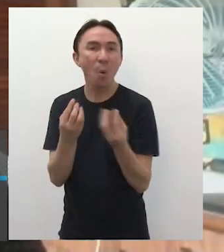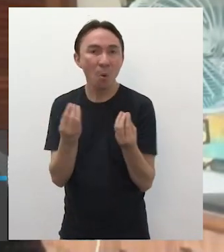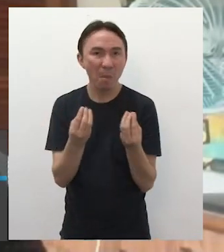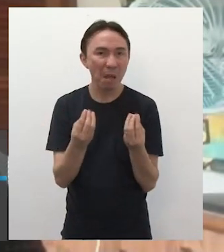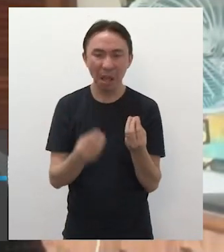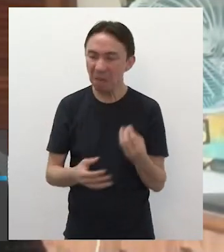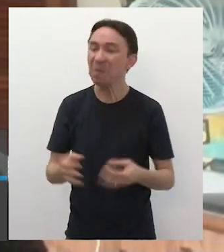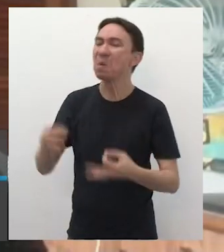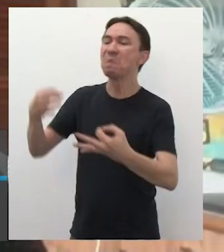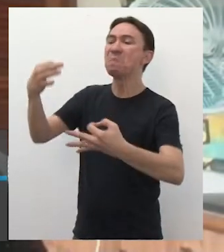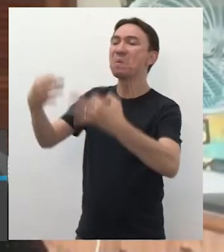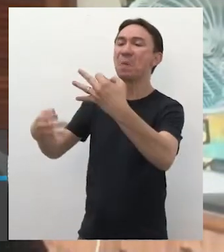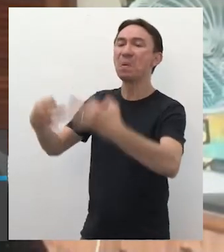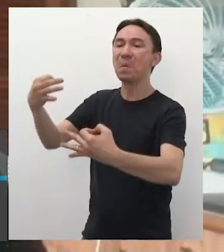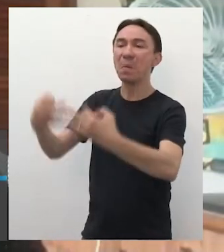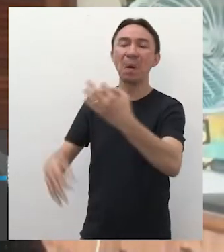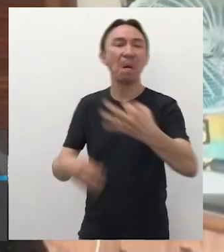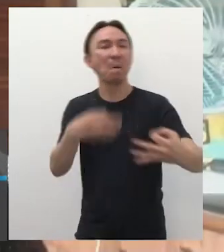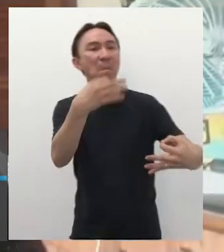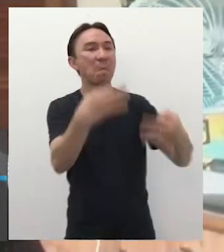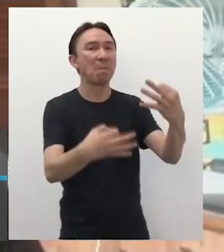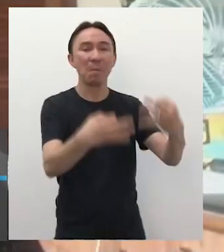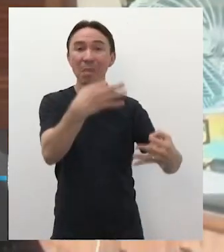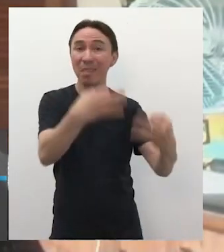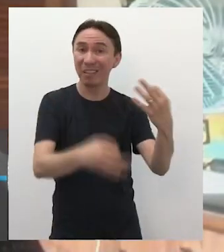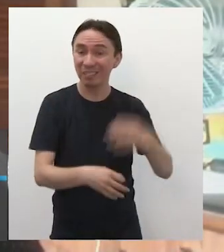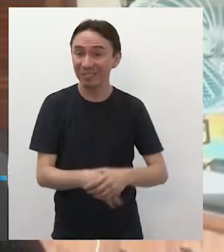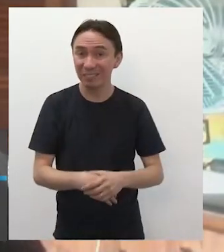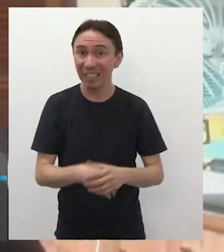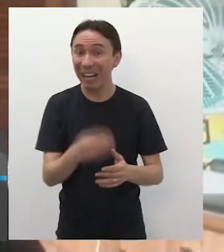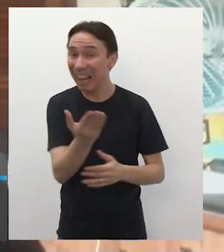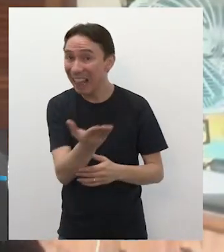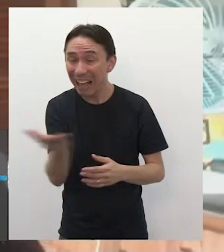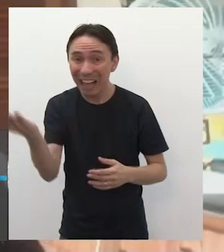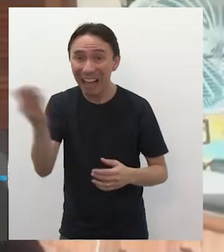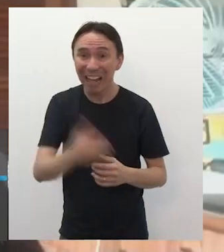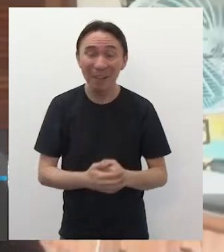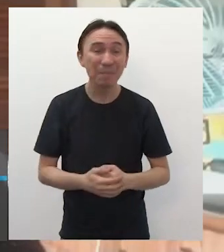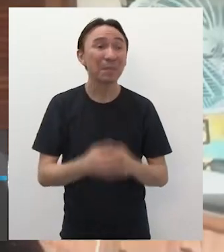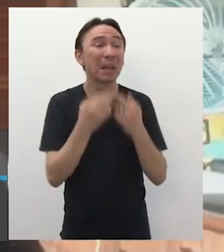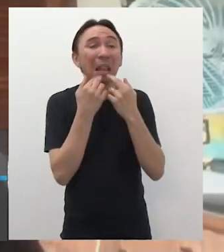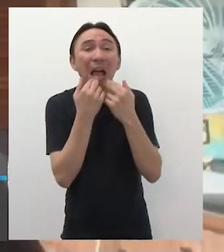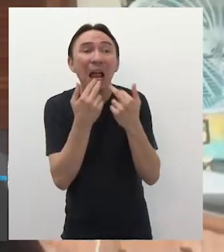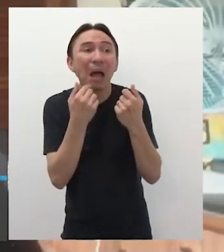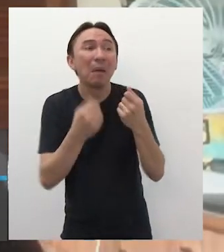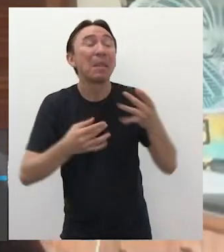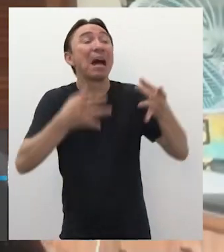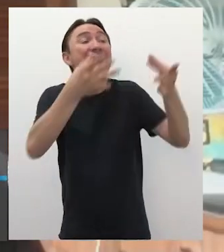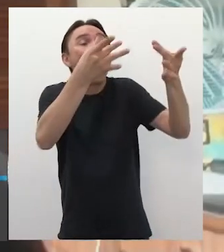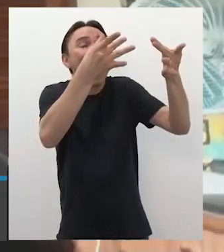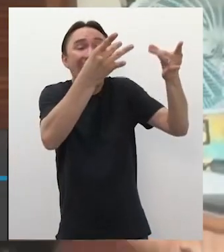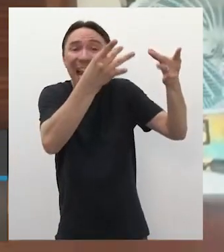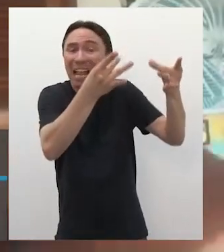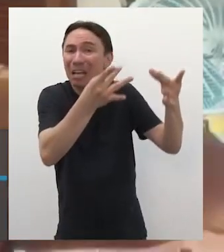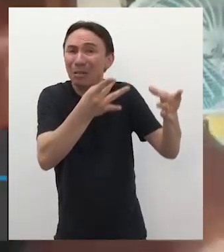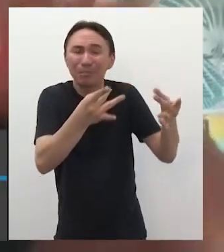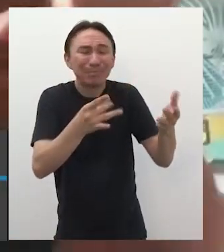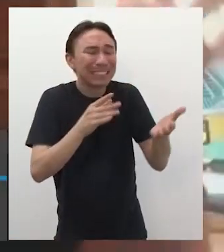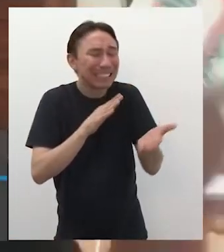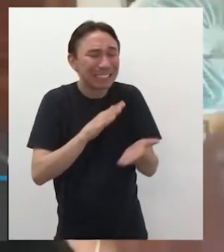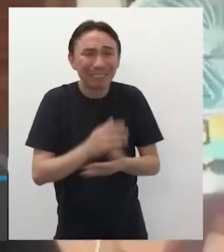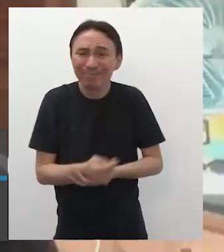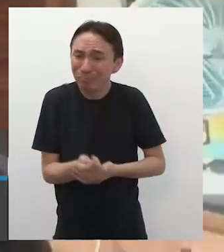Prestem atenção no quanto a linguagem descritiva aparece timidamente